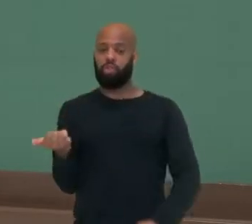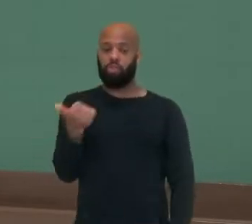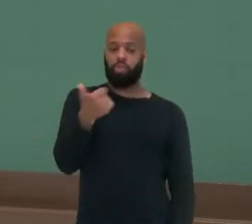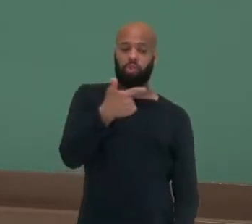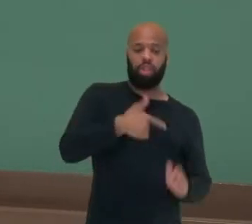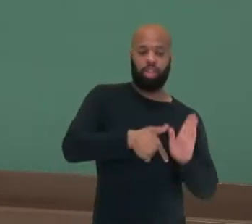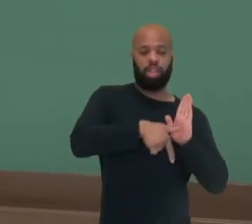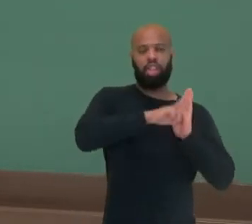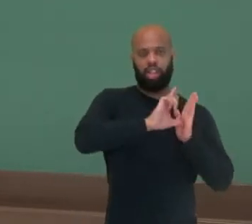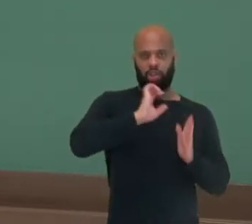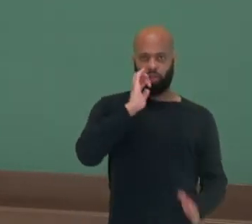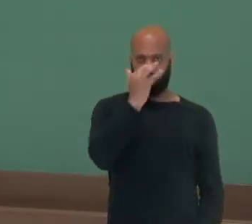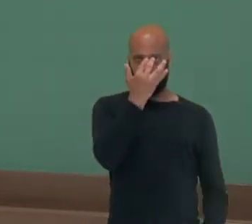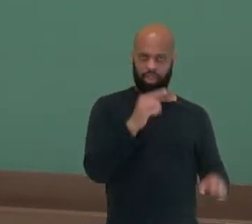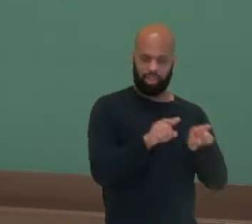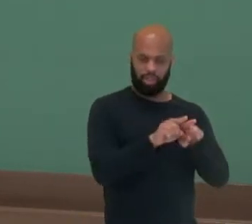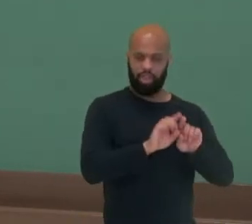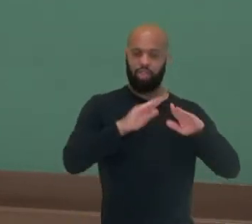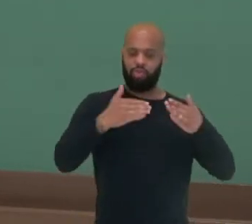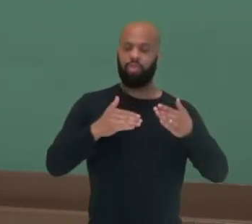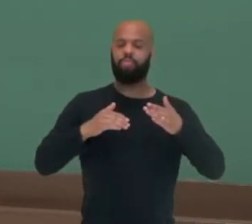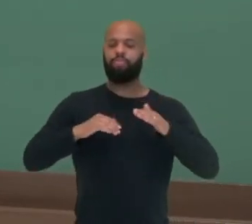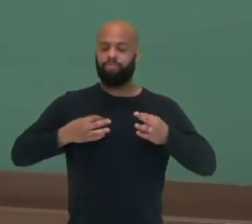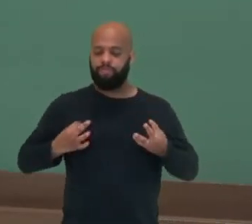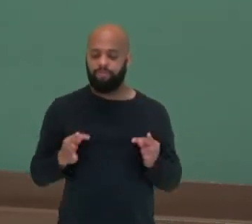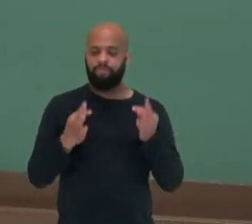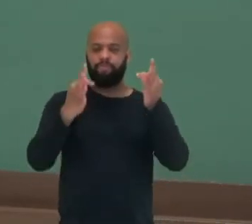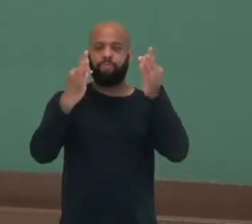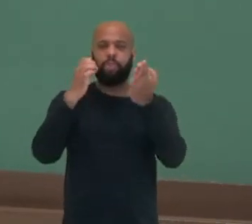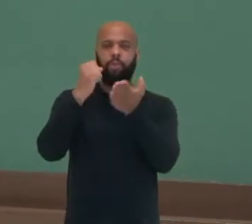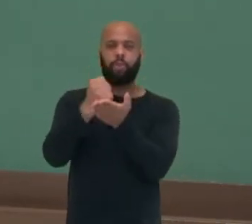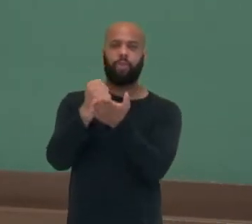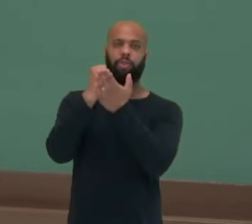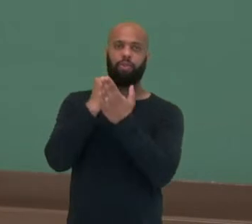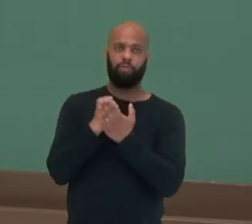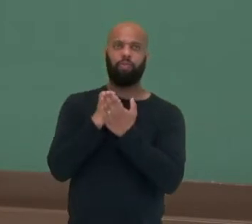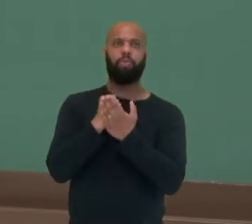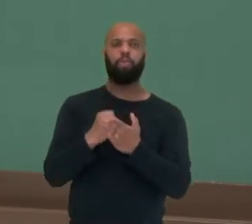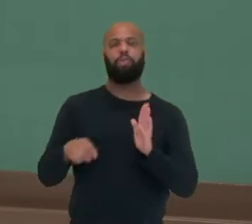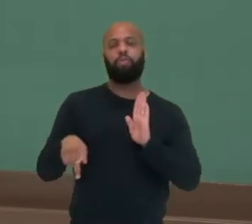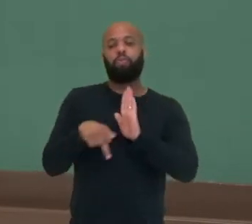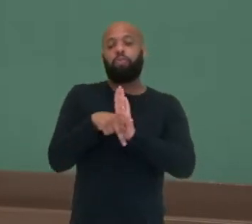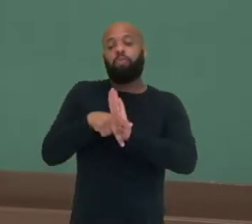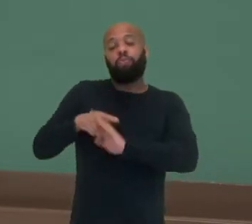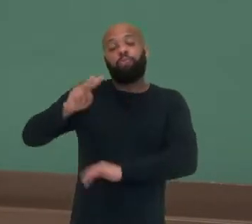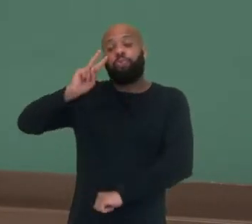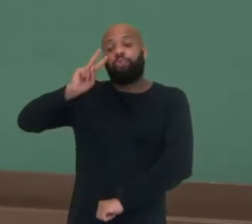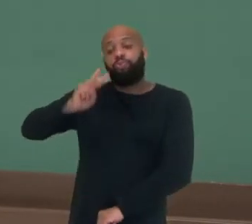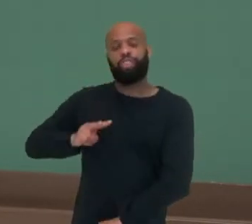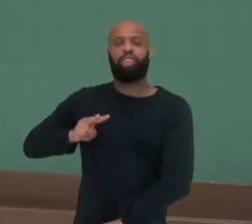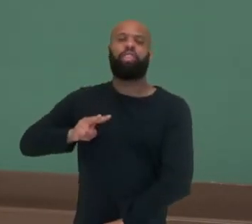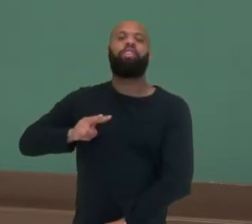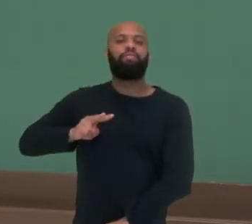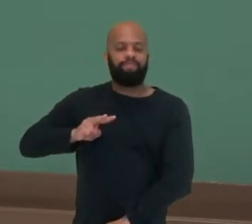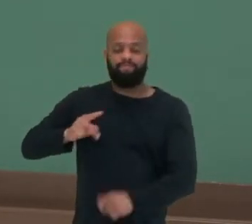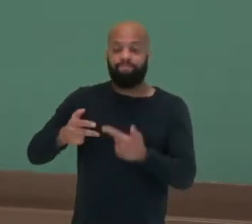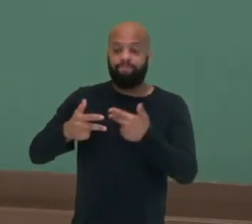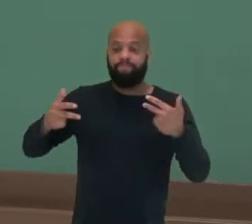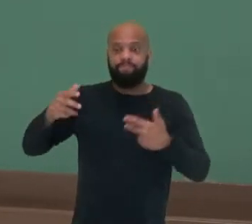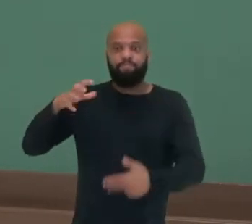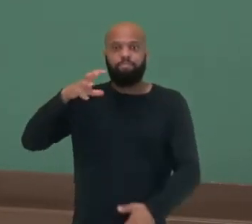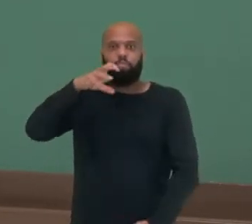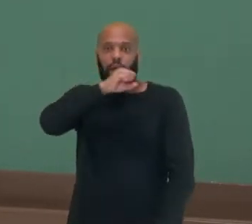nos tempos anteriores. Então a tecnologia vem para nos auxiliar a ver as coisas muito mais rápidas,